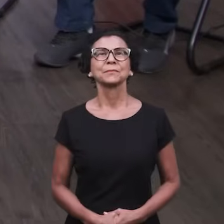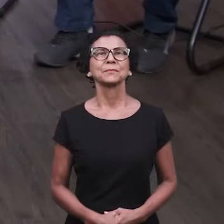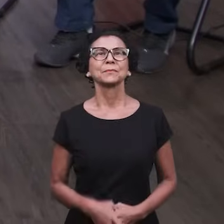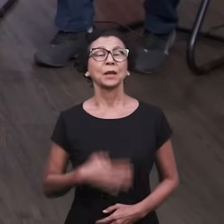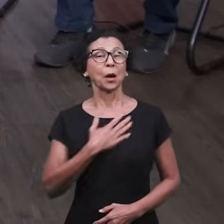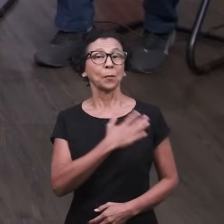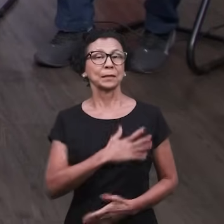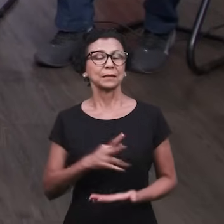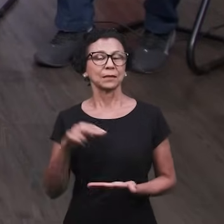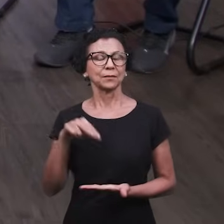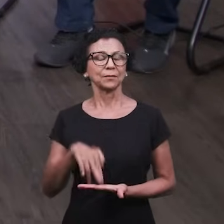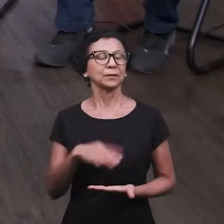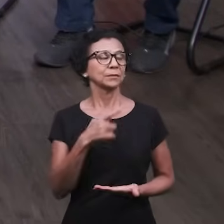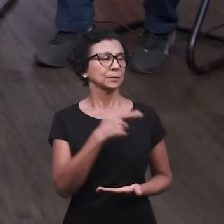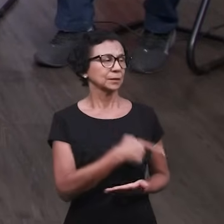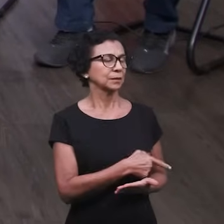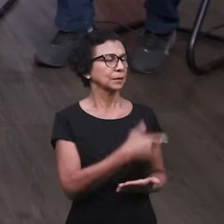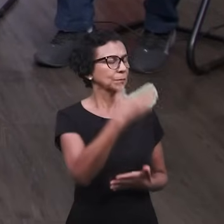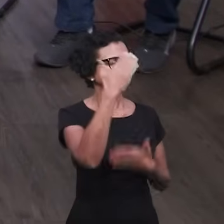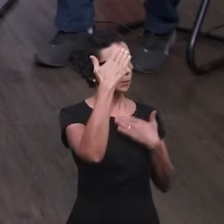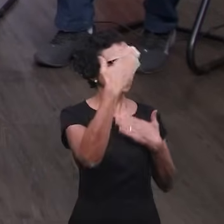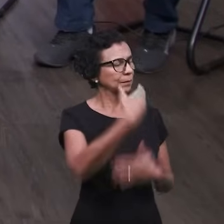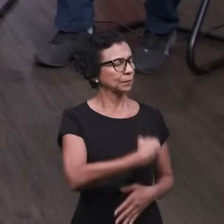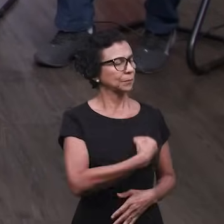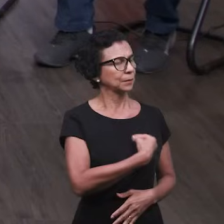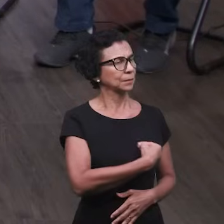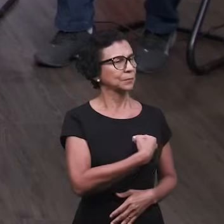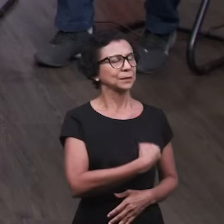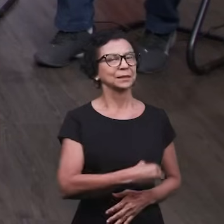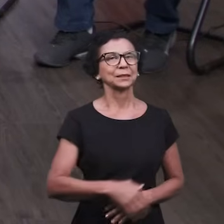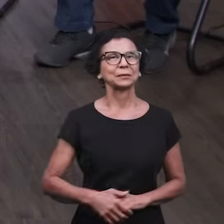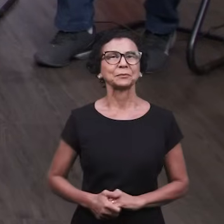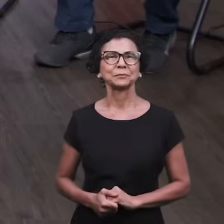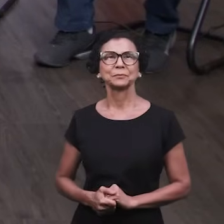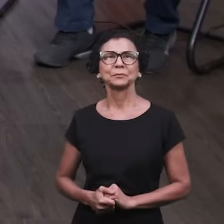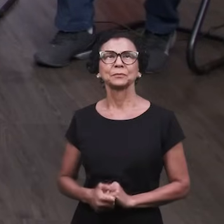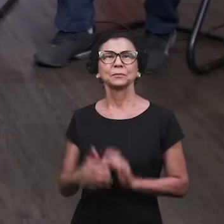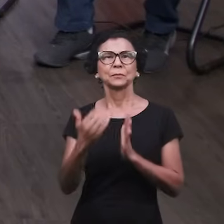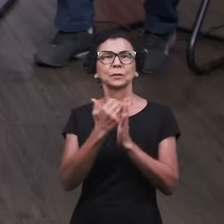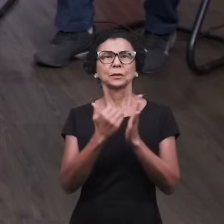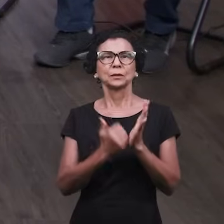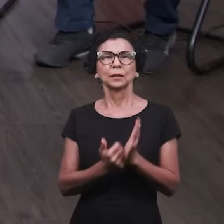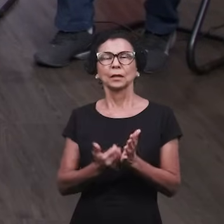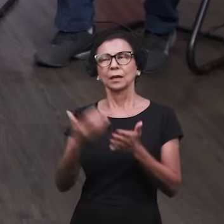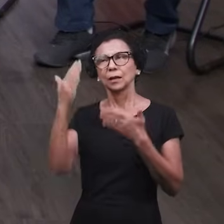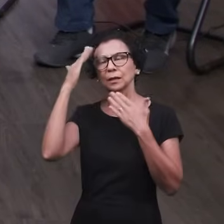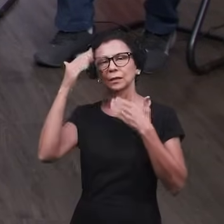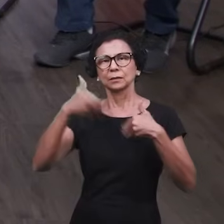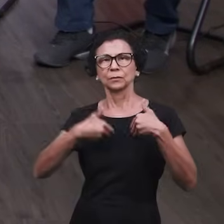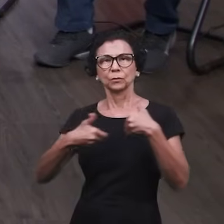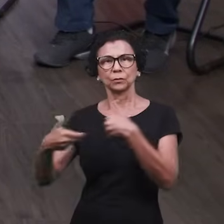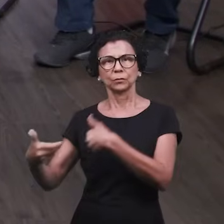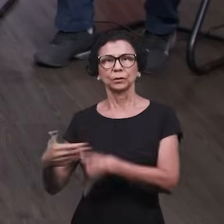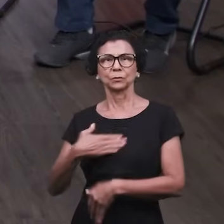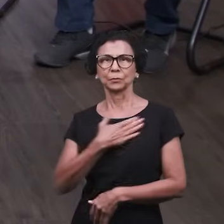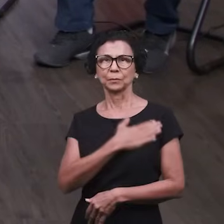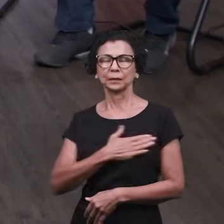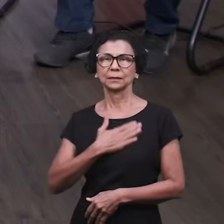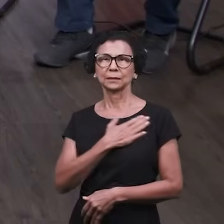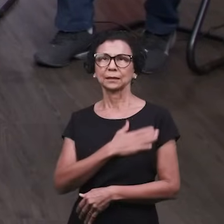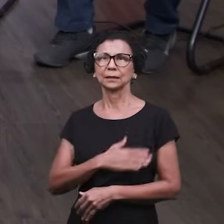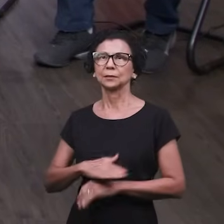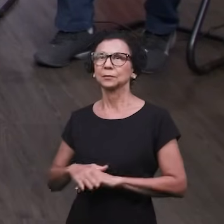com os irmãos. Amém. Daniel, querido, obrigado também pela sua participação conosco hoje aqui no Conversas de Louvor. Eu que agradeço o convite, foi um prazer